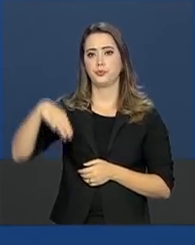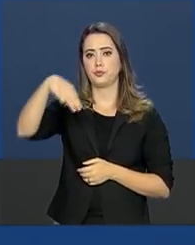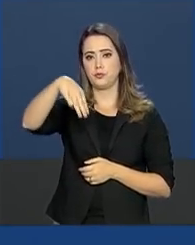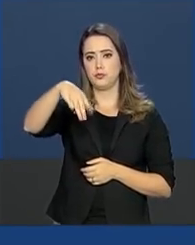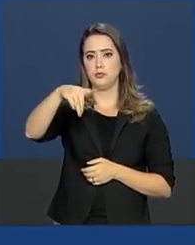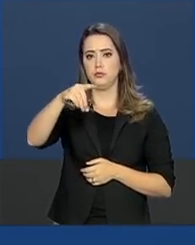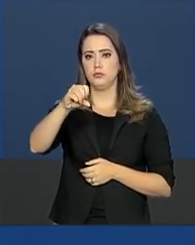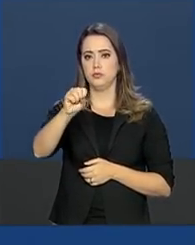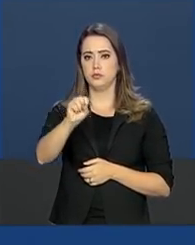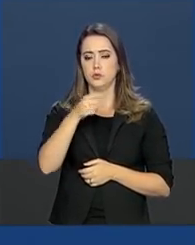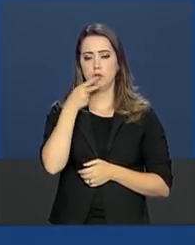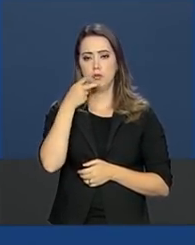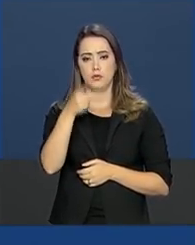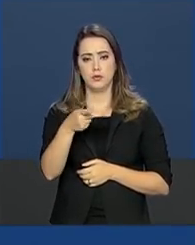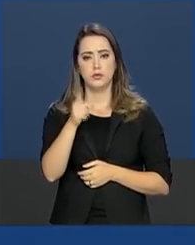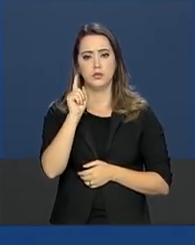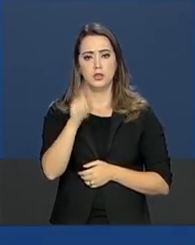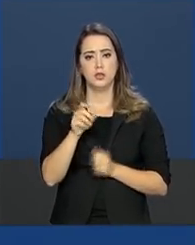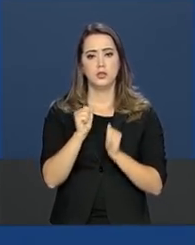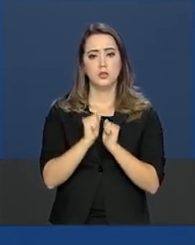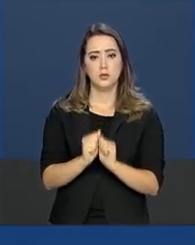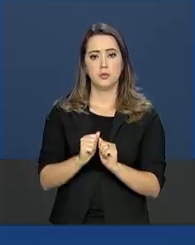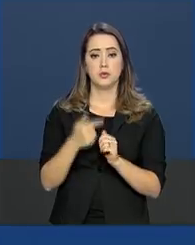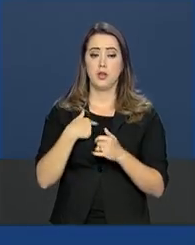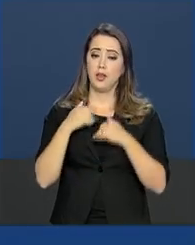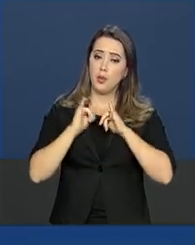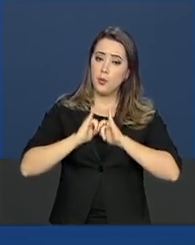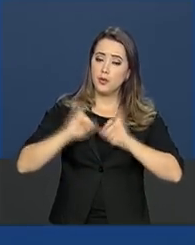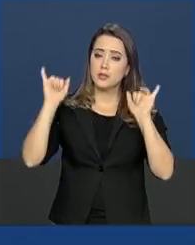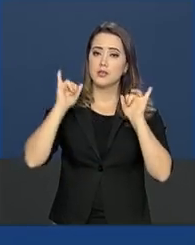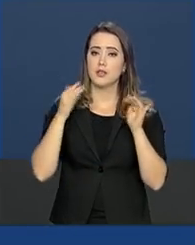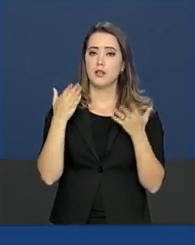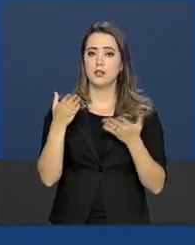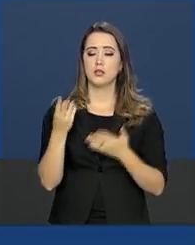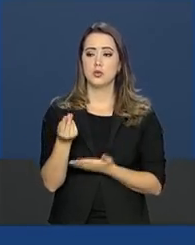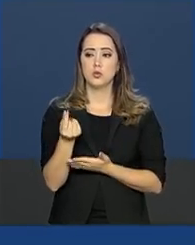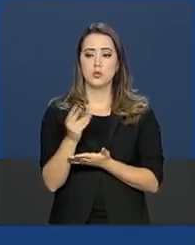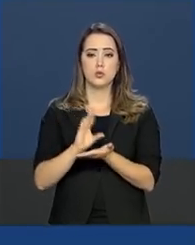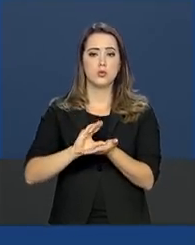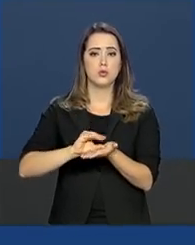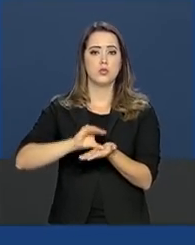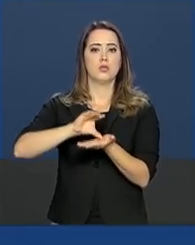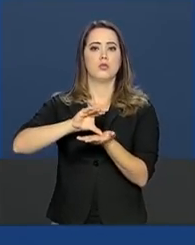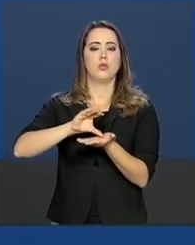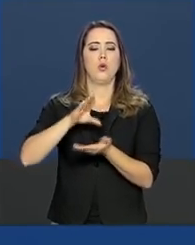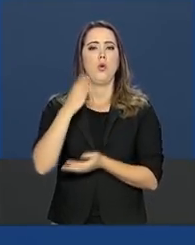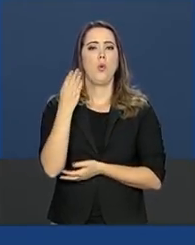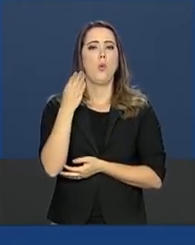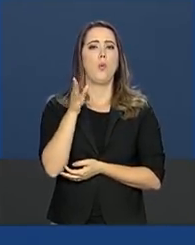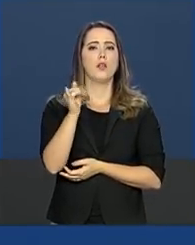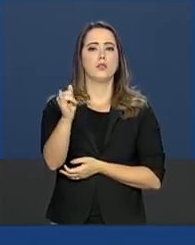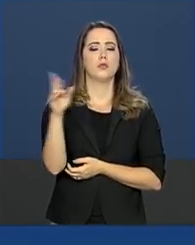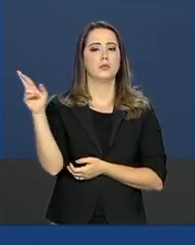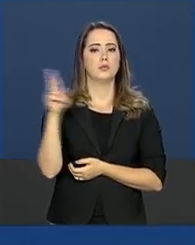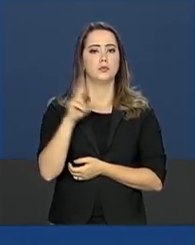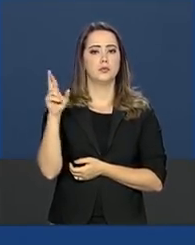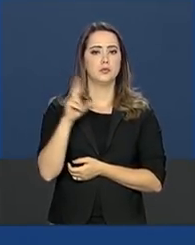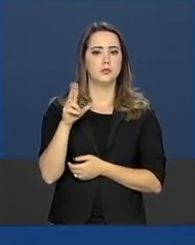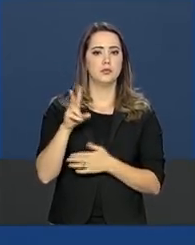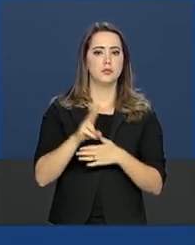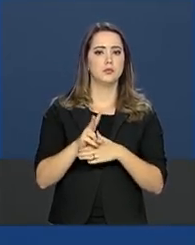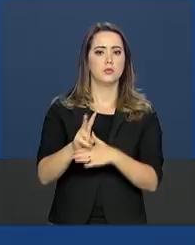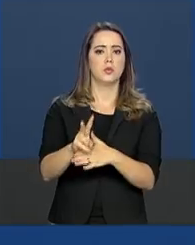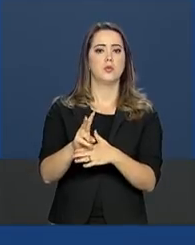a delicadeza de permitir que eu anunciasse uma verba de 4 bilhões de reais para